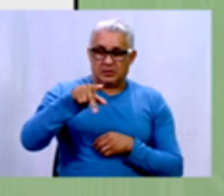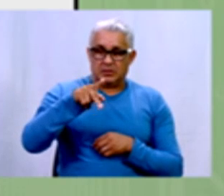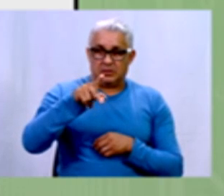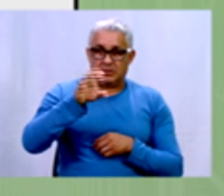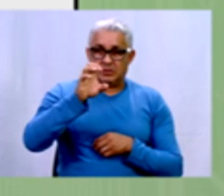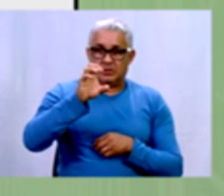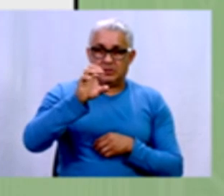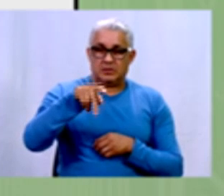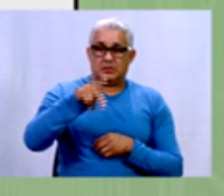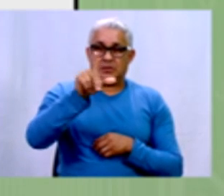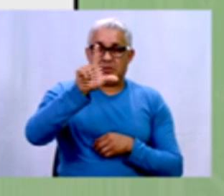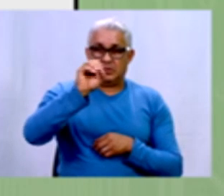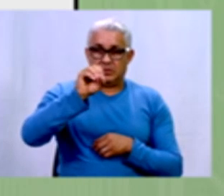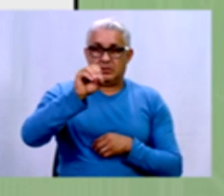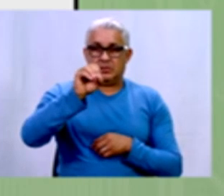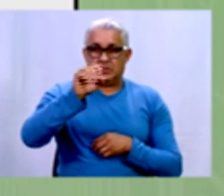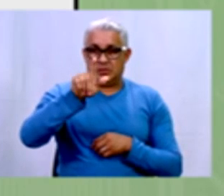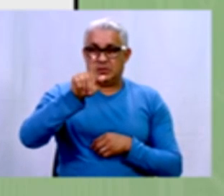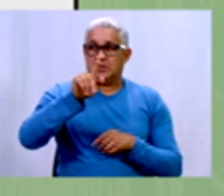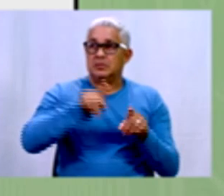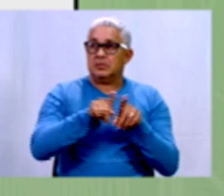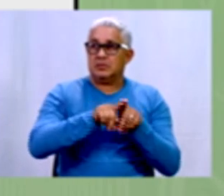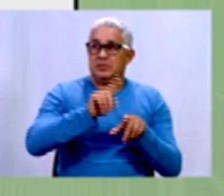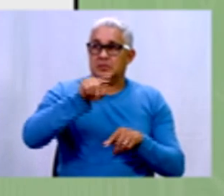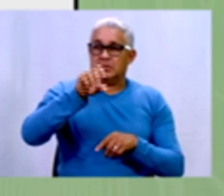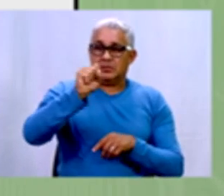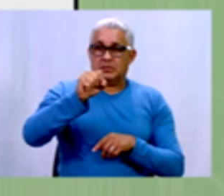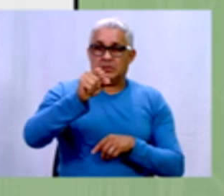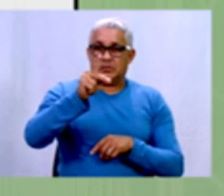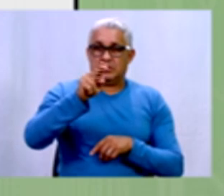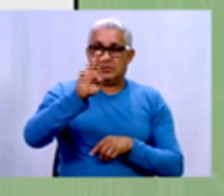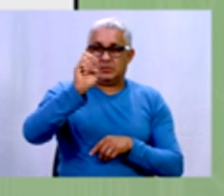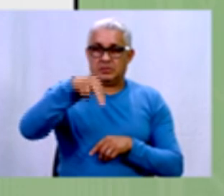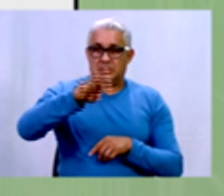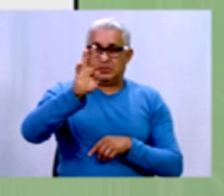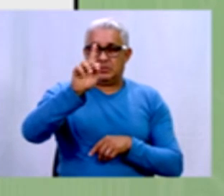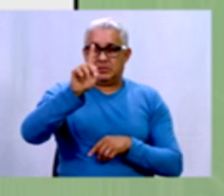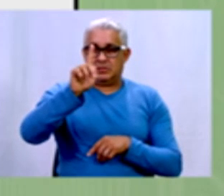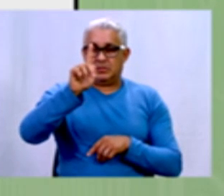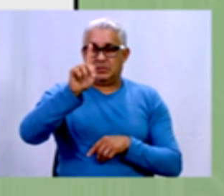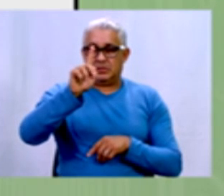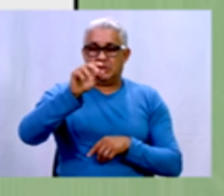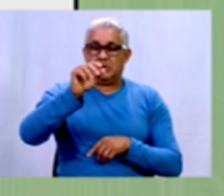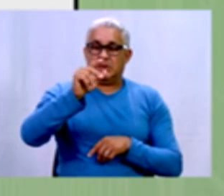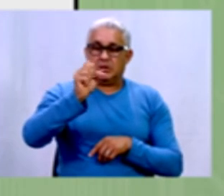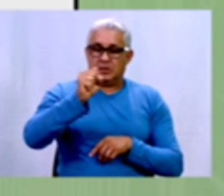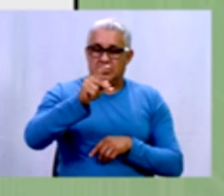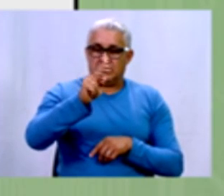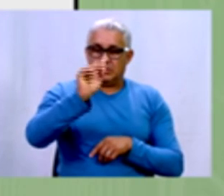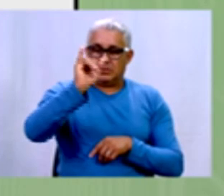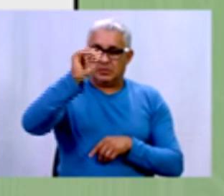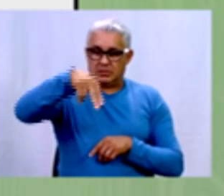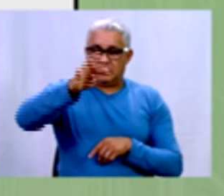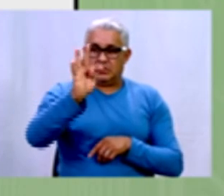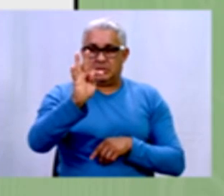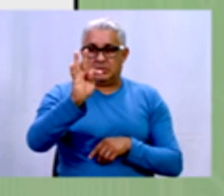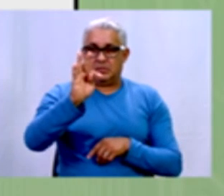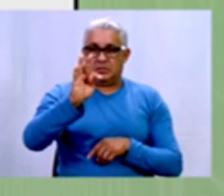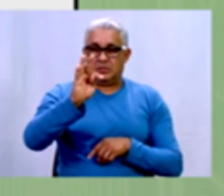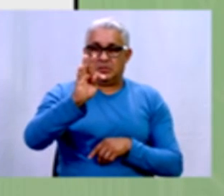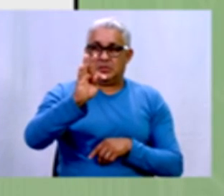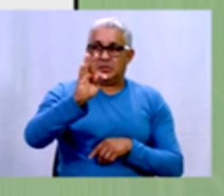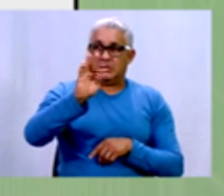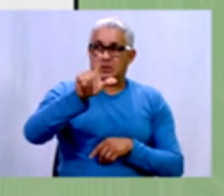Product Backlog, depois temos o Sprint Backlog, o Day Scrum, que é a